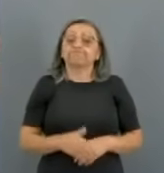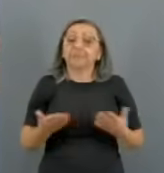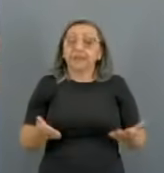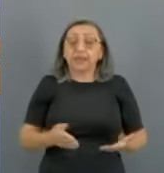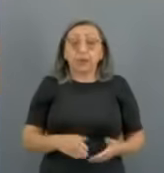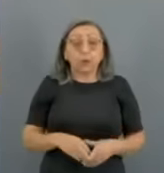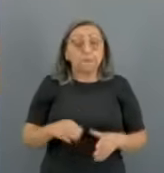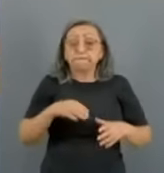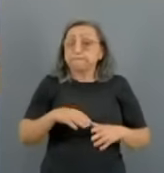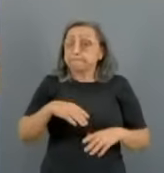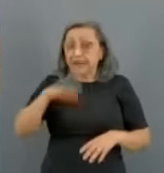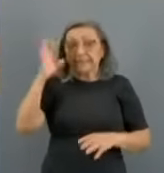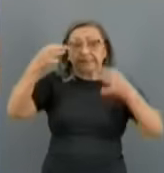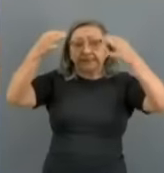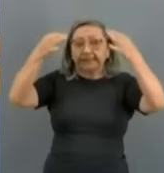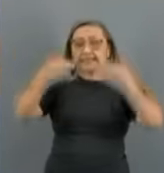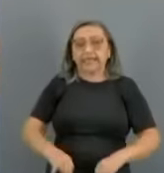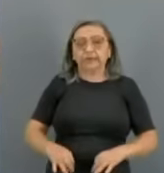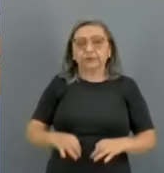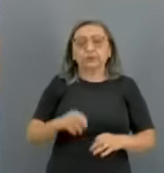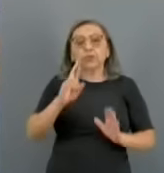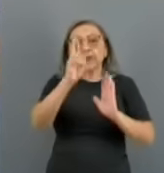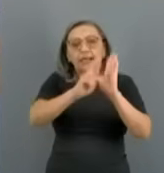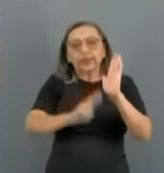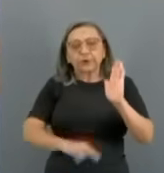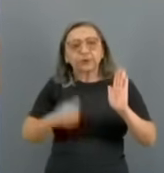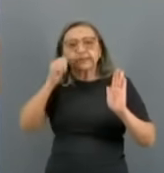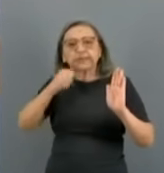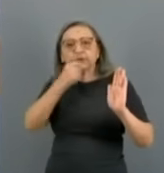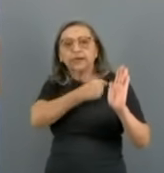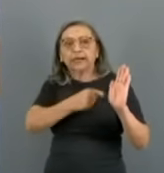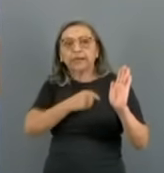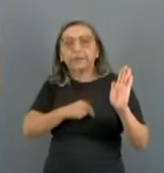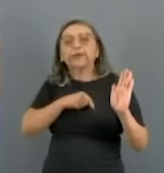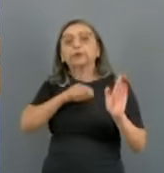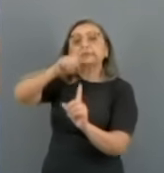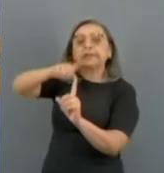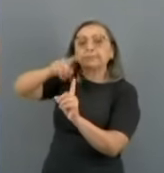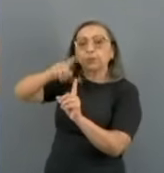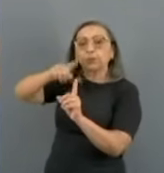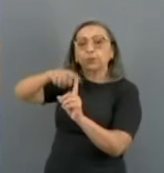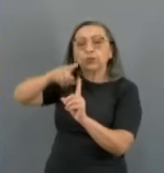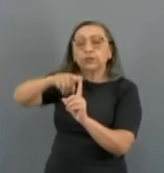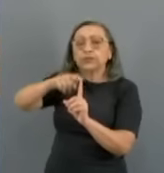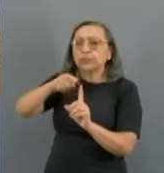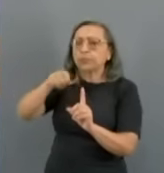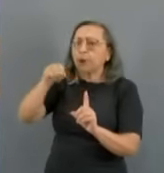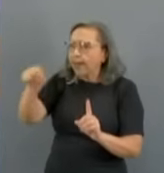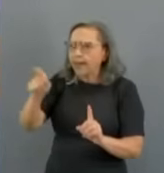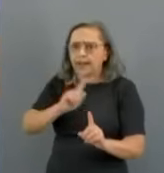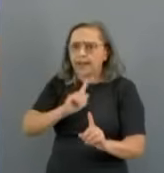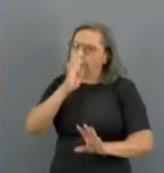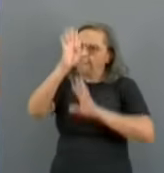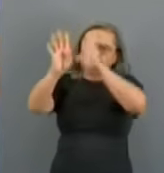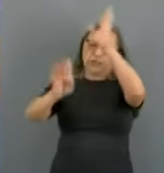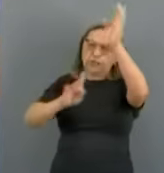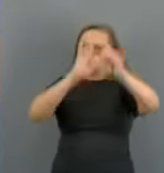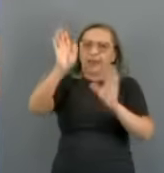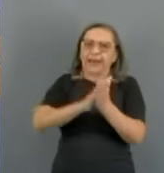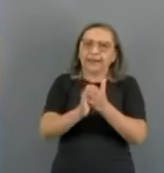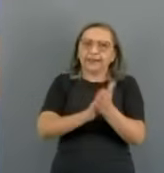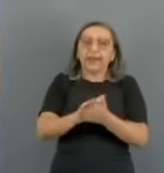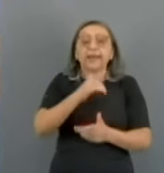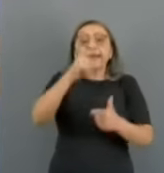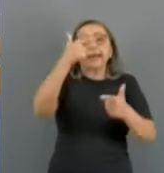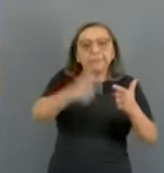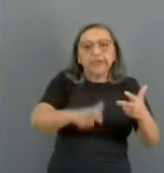maior acerto do relatório da senadora Elisiane Gama é na tipificação. Ela não inventa tipo jurídico, ela repete